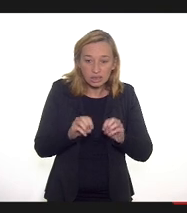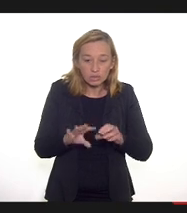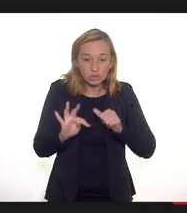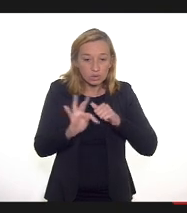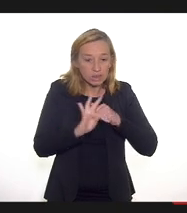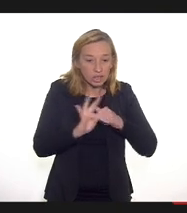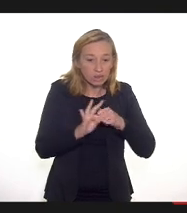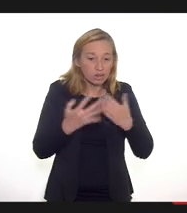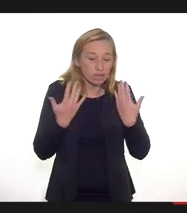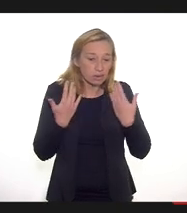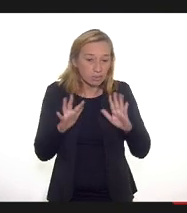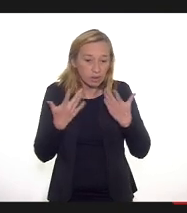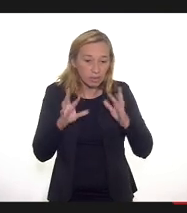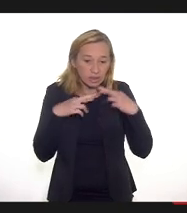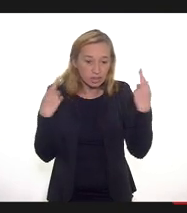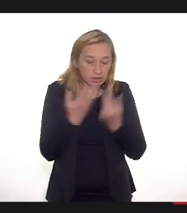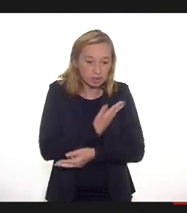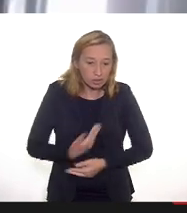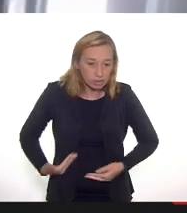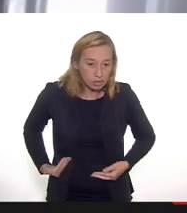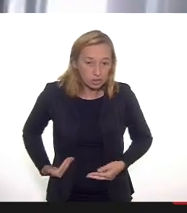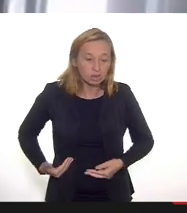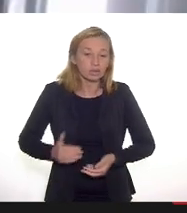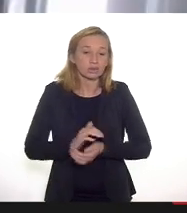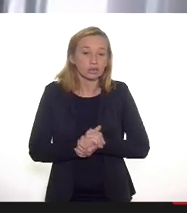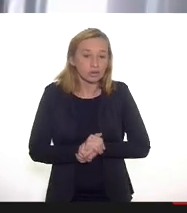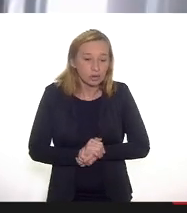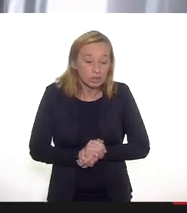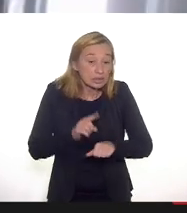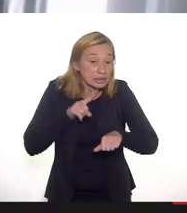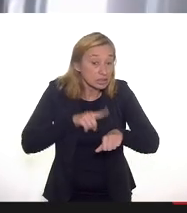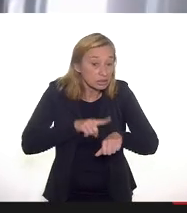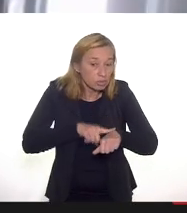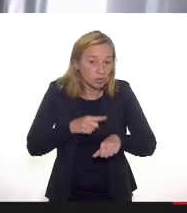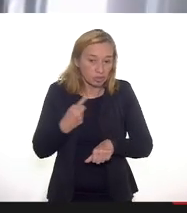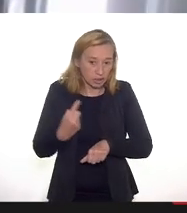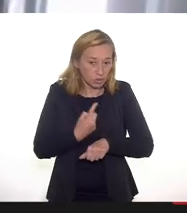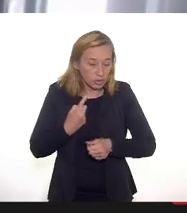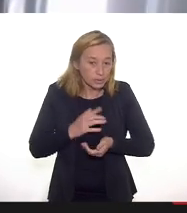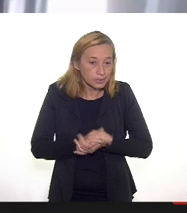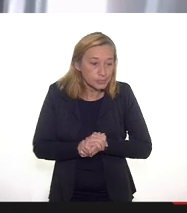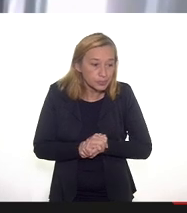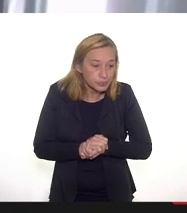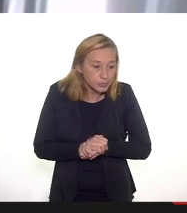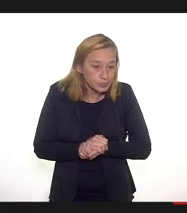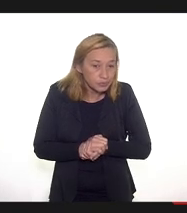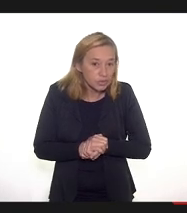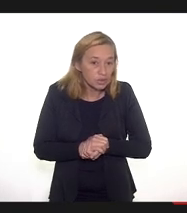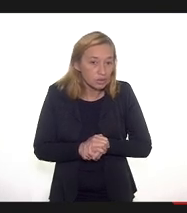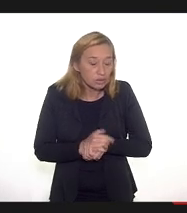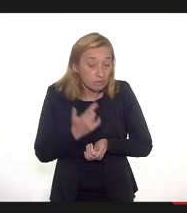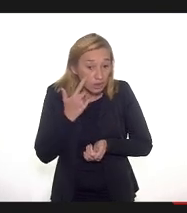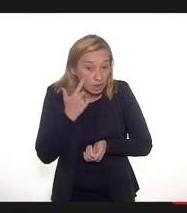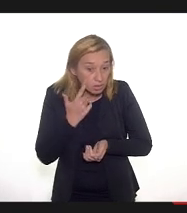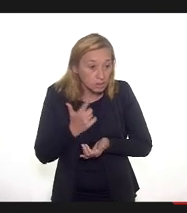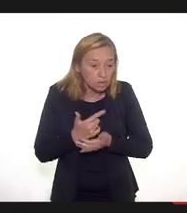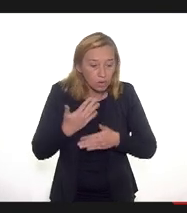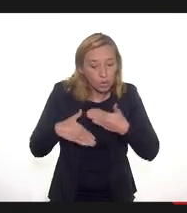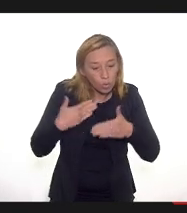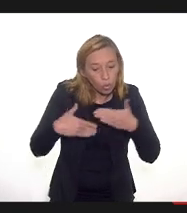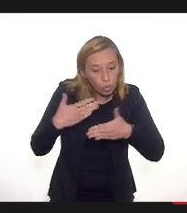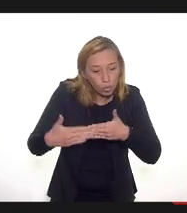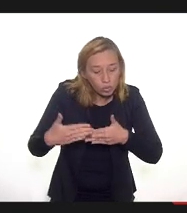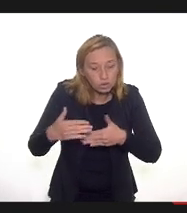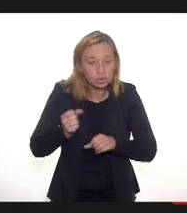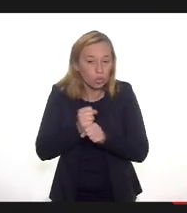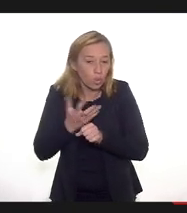poder saudar essa audiência pública e a importância que ela se faz nesse momento para a gente, né? A gente está vendo aí como, ao longo do